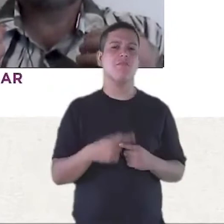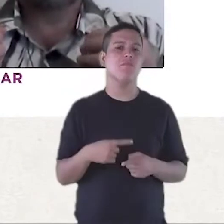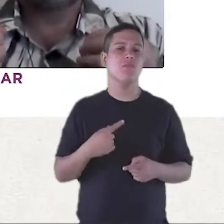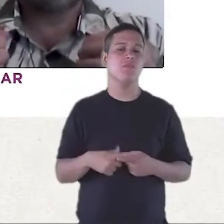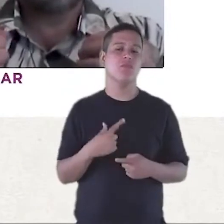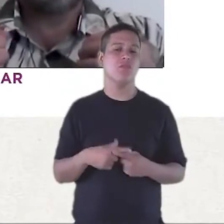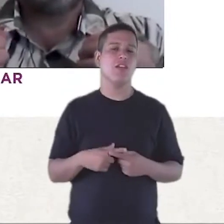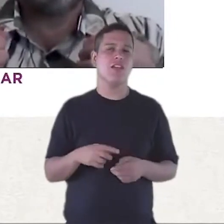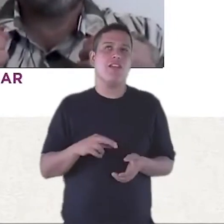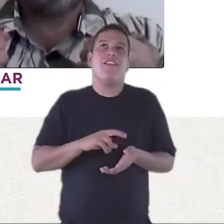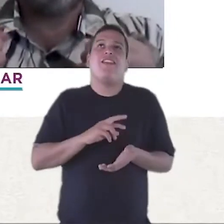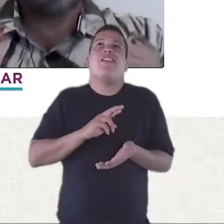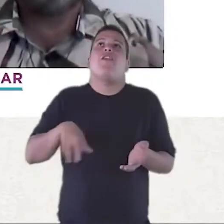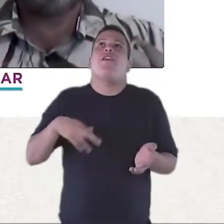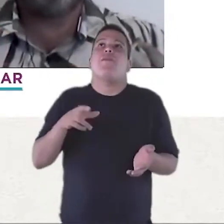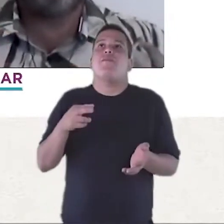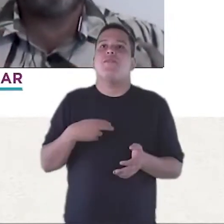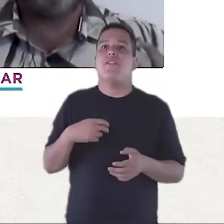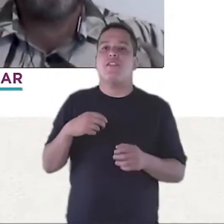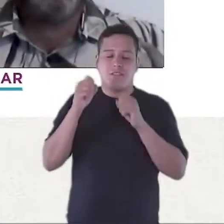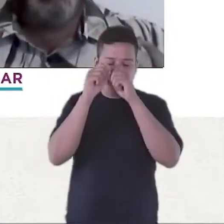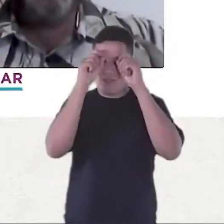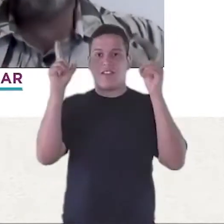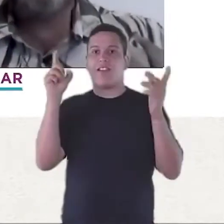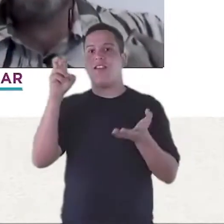cedo para trabalhar, não. É porque a montanha não deixa.